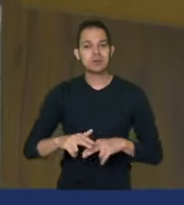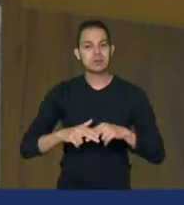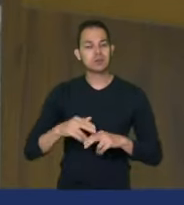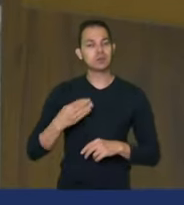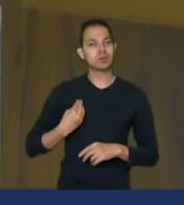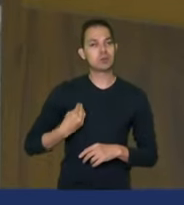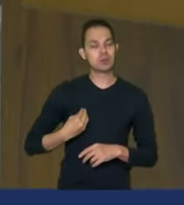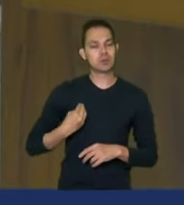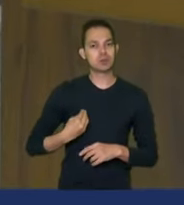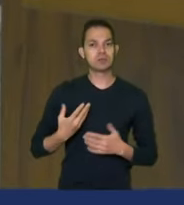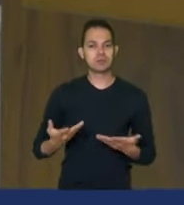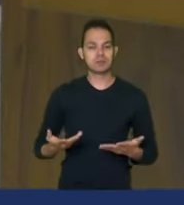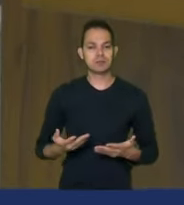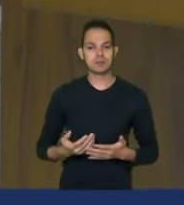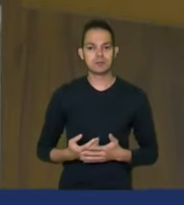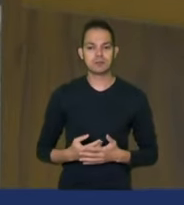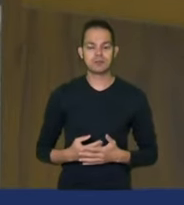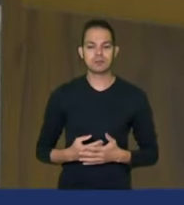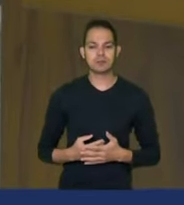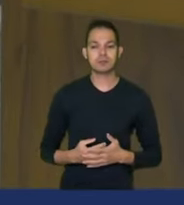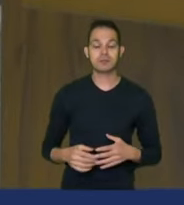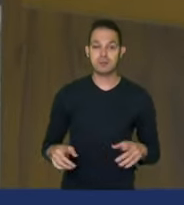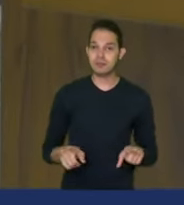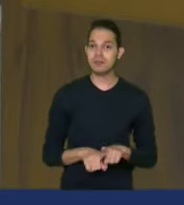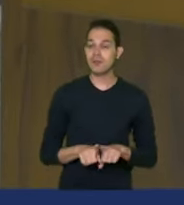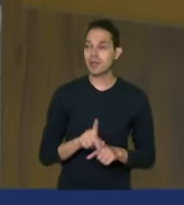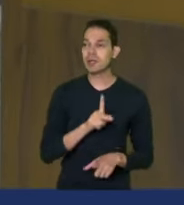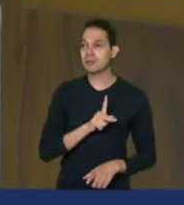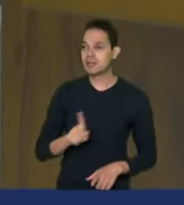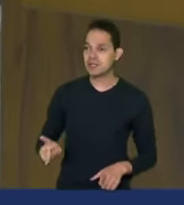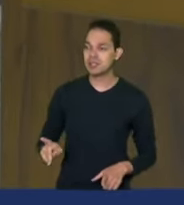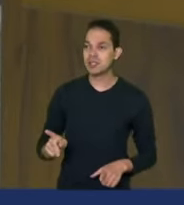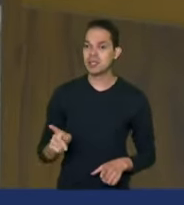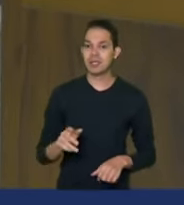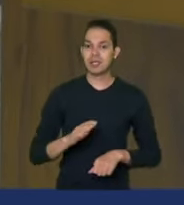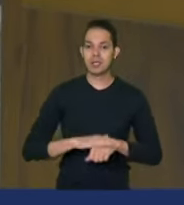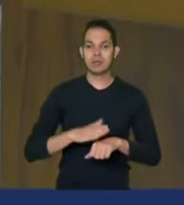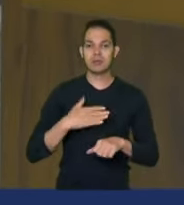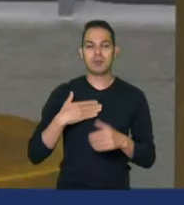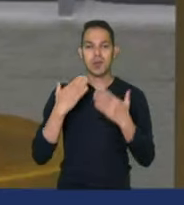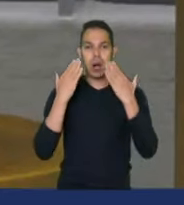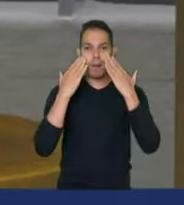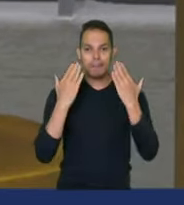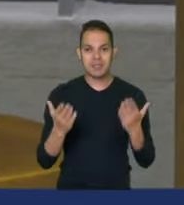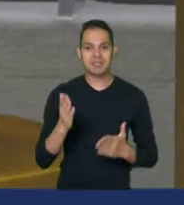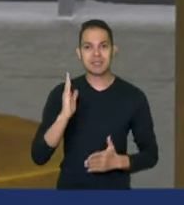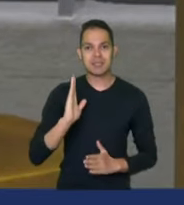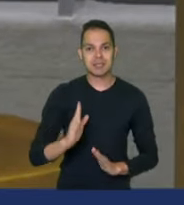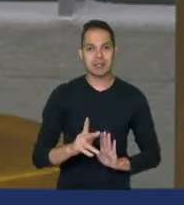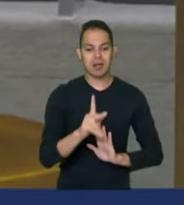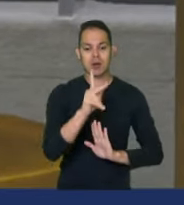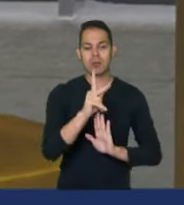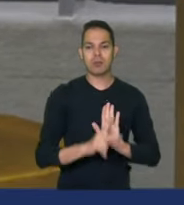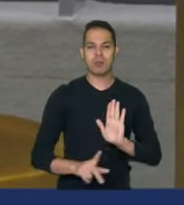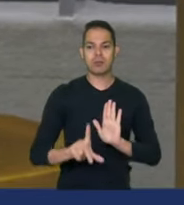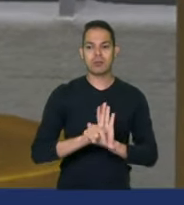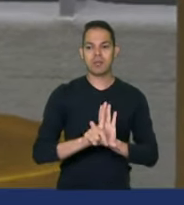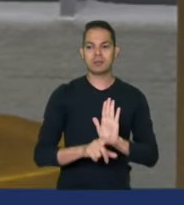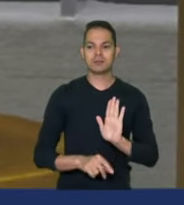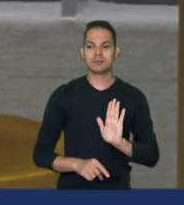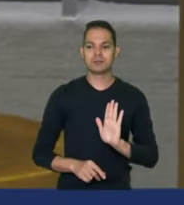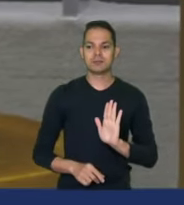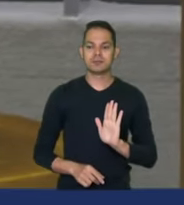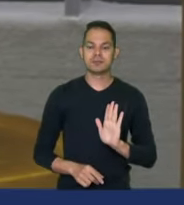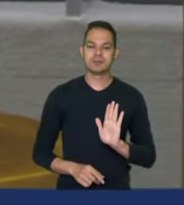da Petrobras. Inclusive, presidente, eu apresentei um projeto de lei exatamente para que